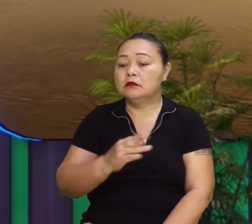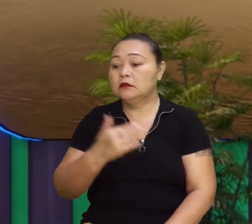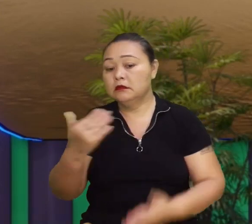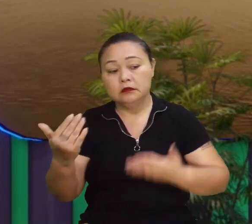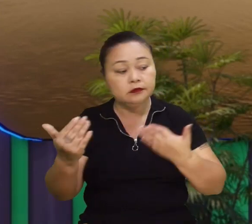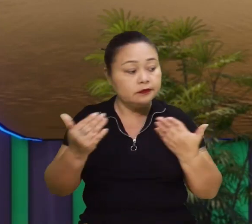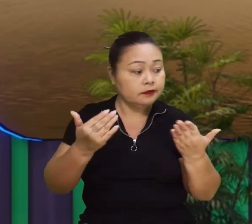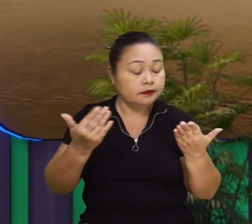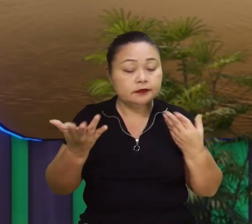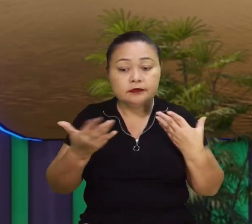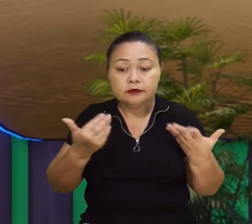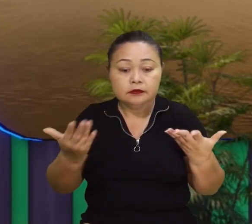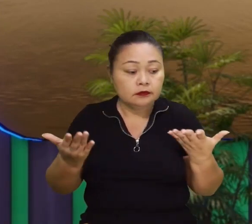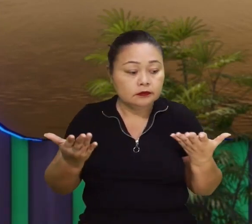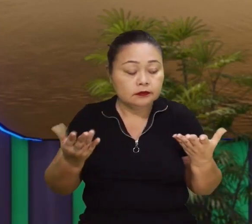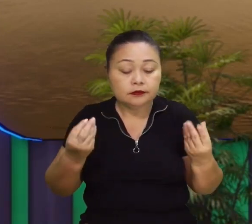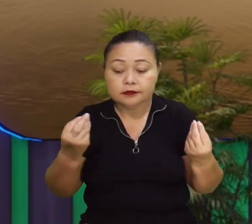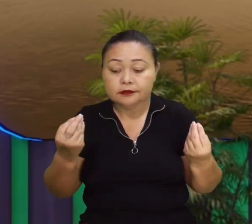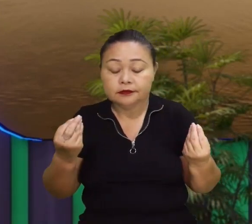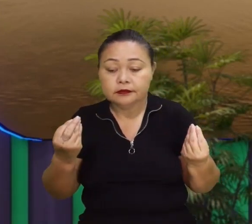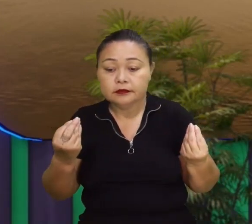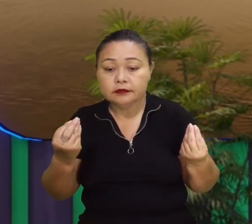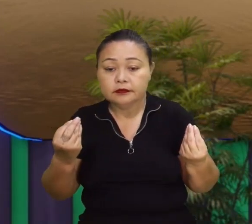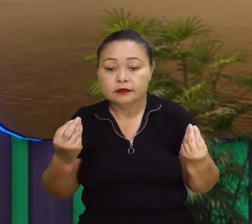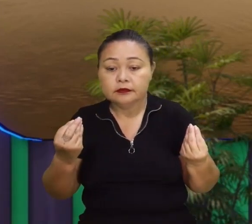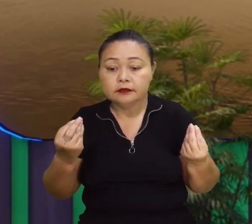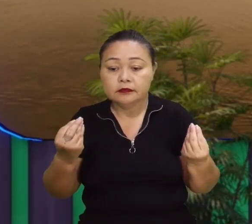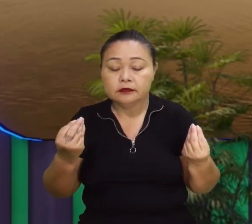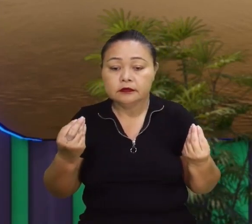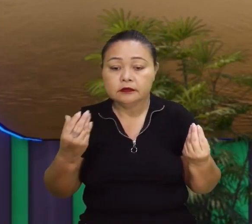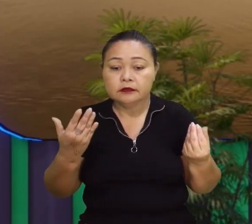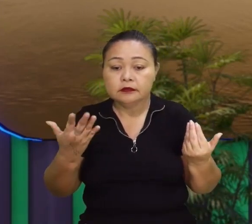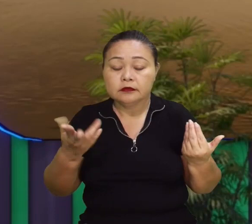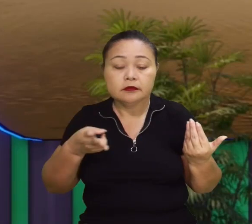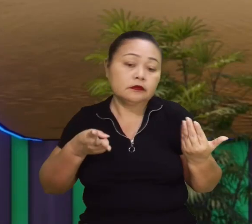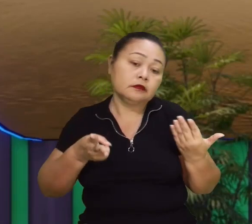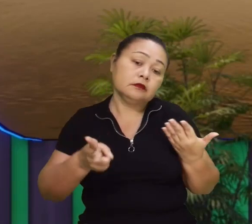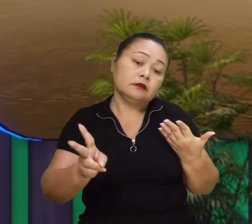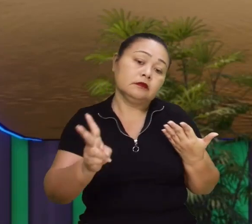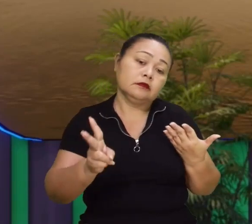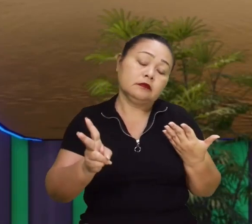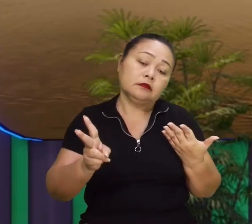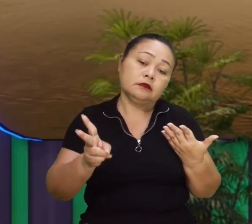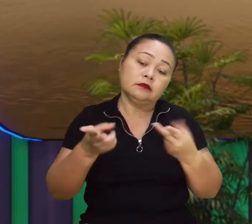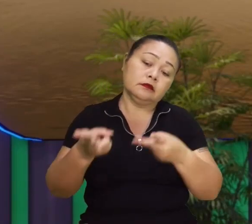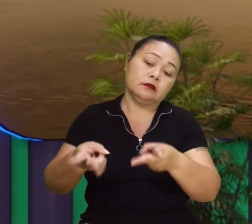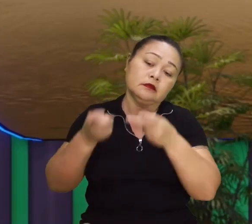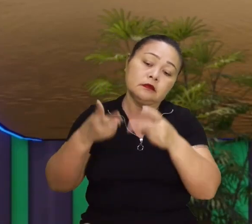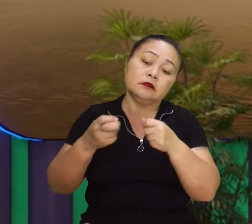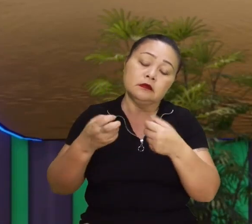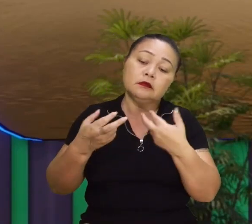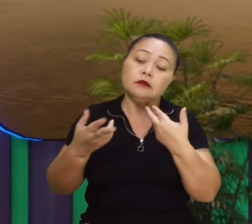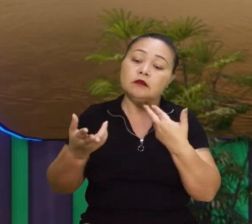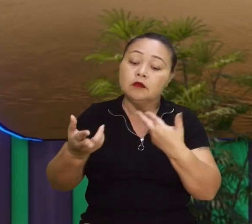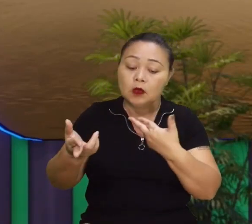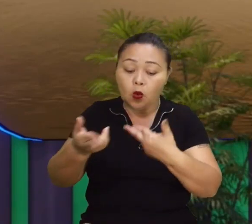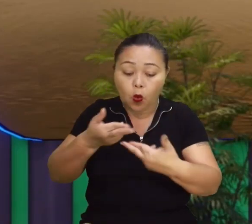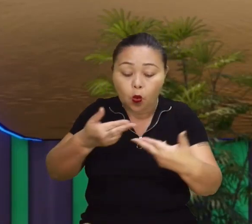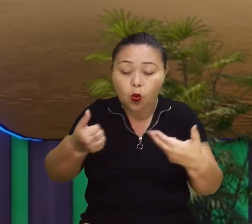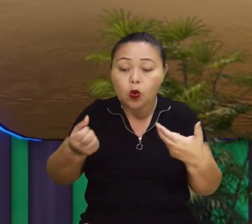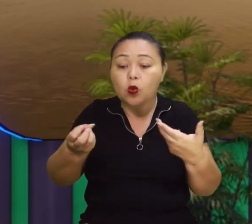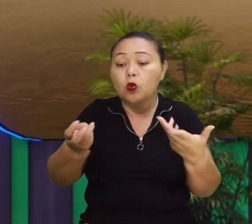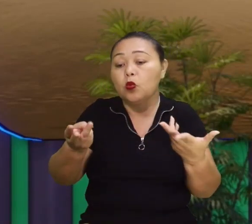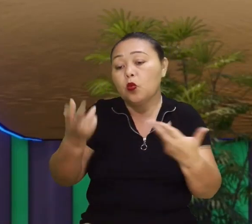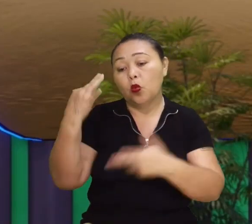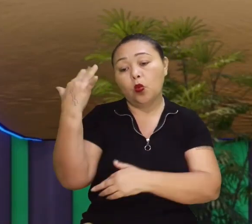lados da moeda, né? Claro. Então, nem sempre explorar um recurso natural é sinônimo